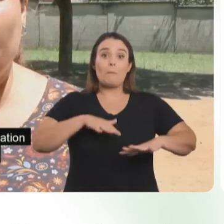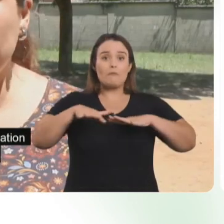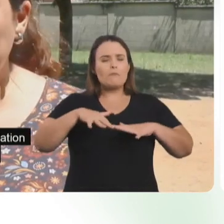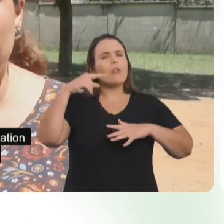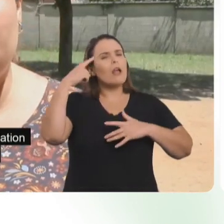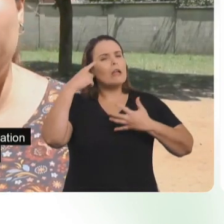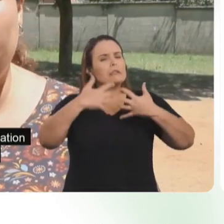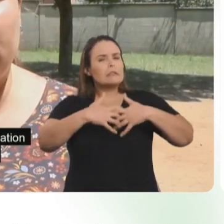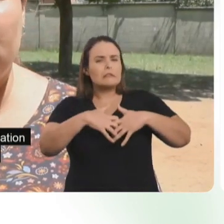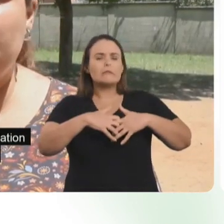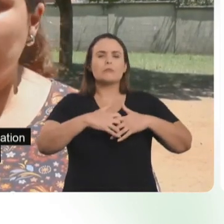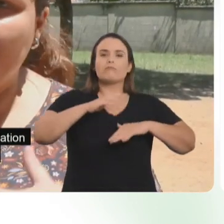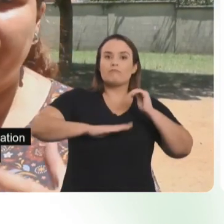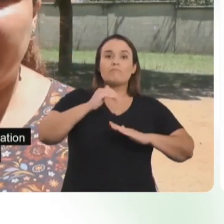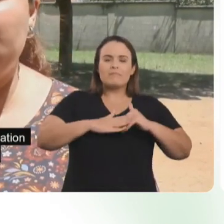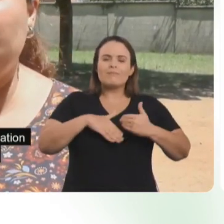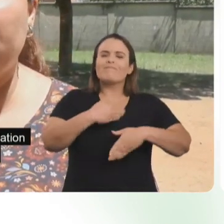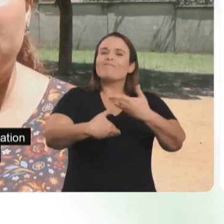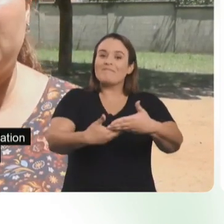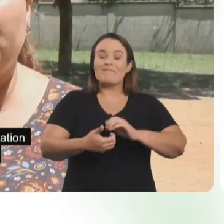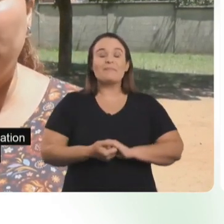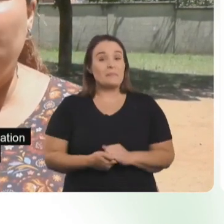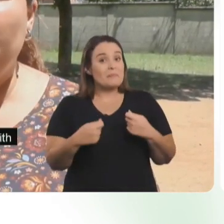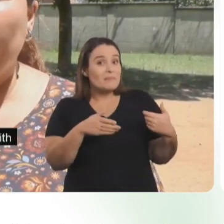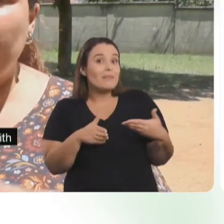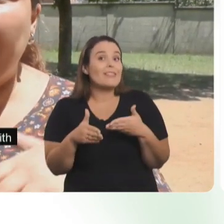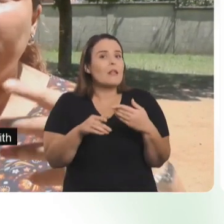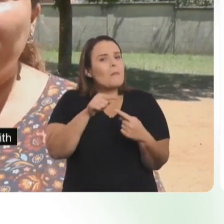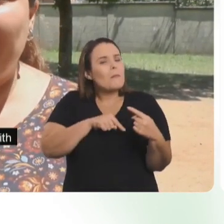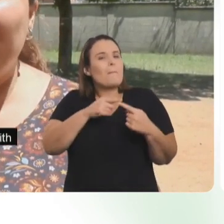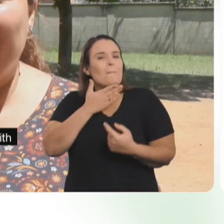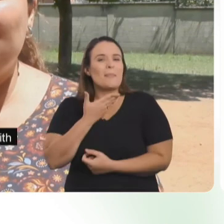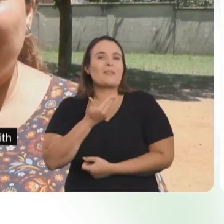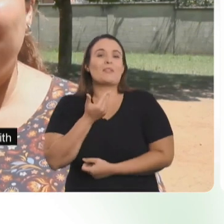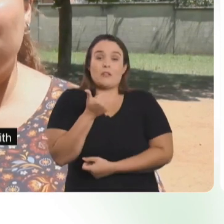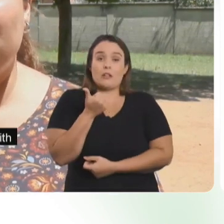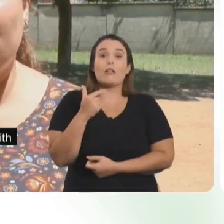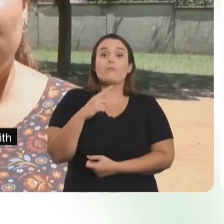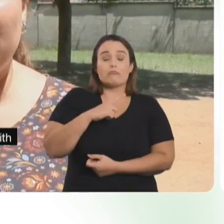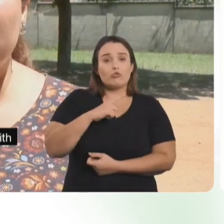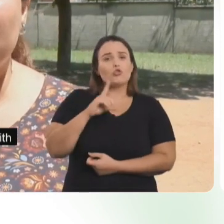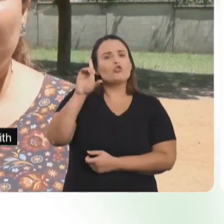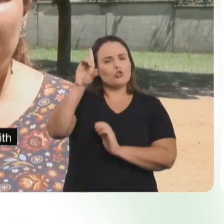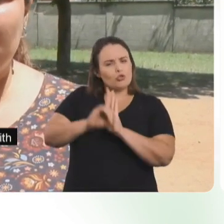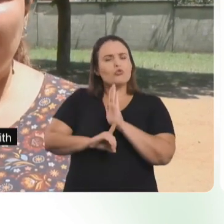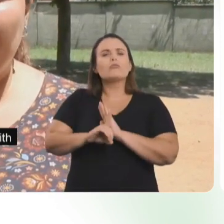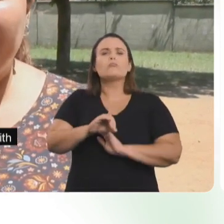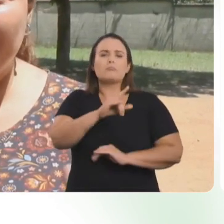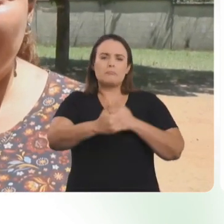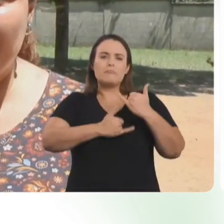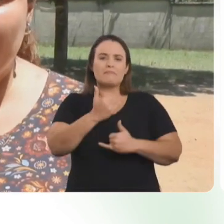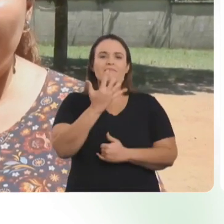verdade. É constante esse movimento de ação, reflexão e ação. Muito caminho pela frente, né, para melhorias em relação